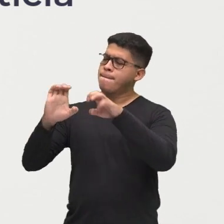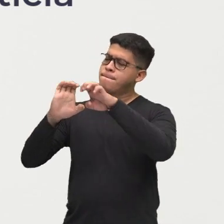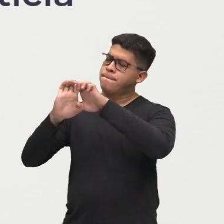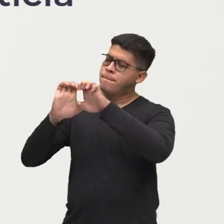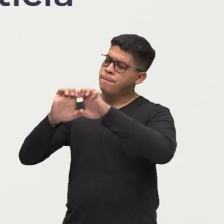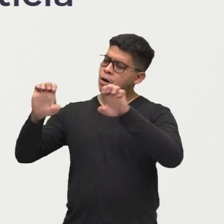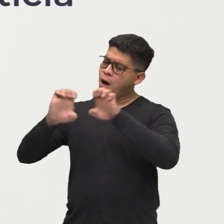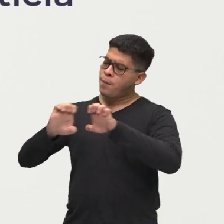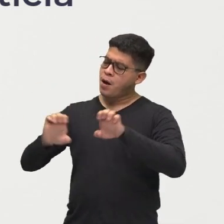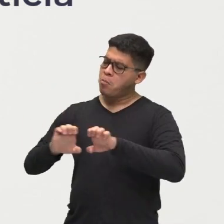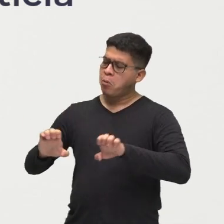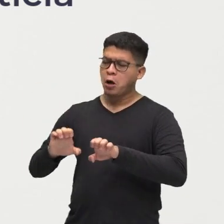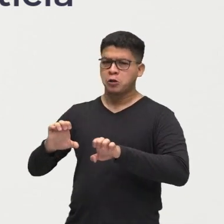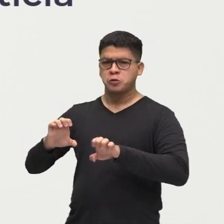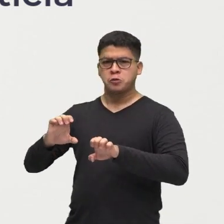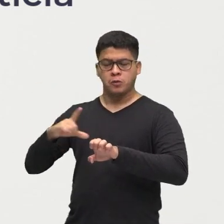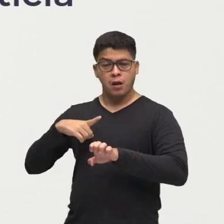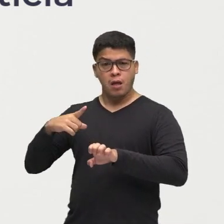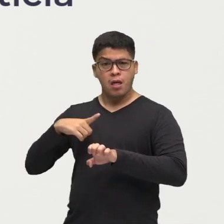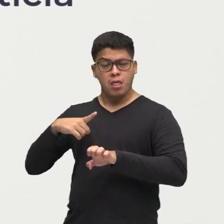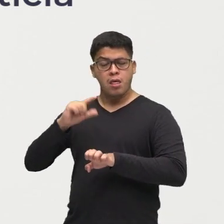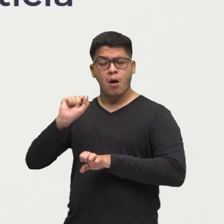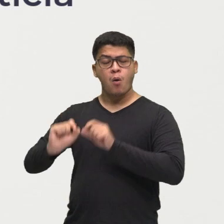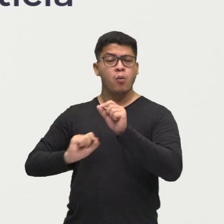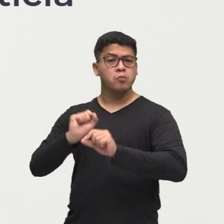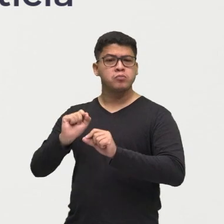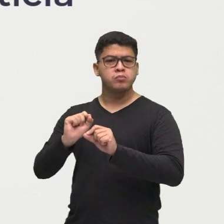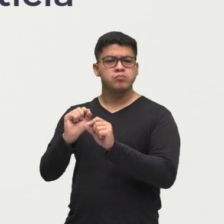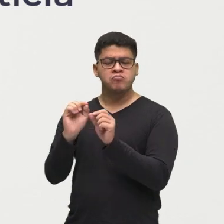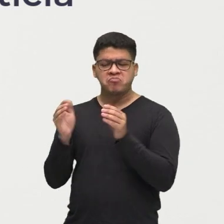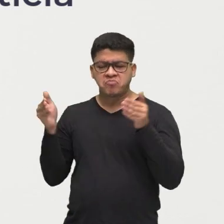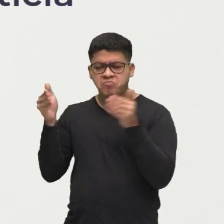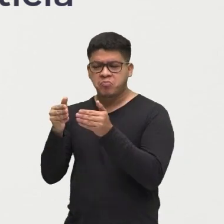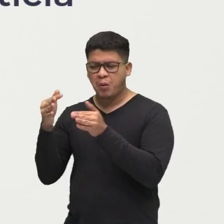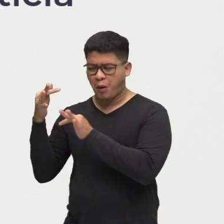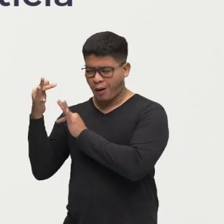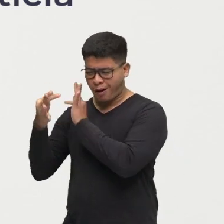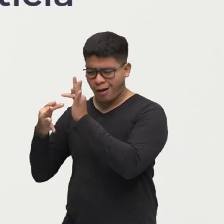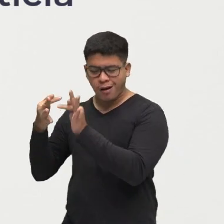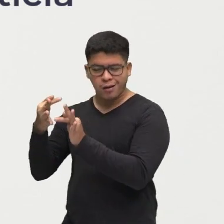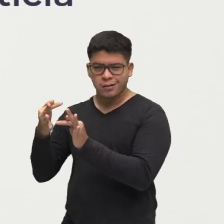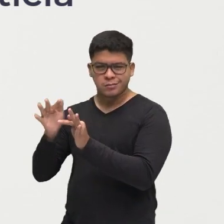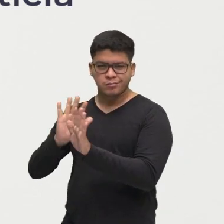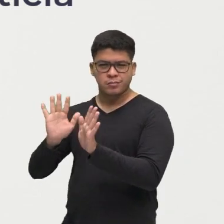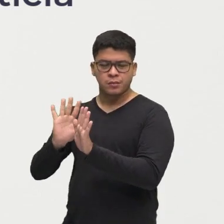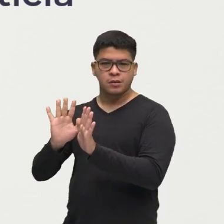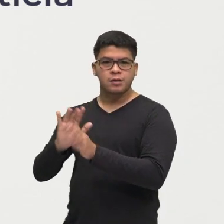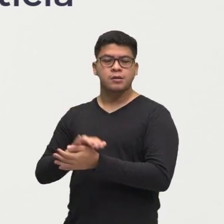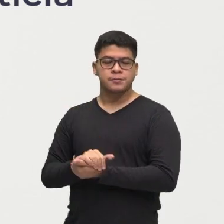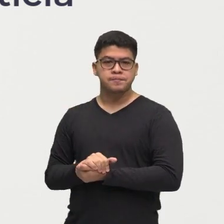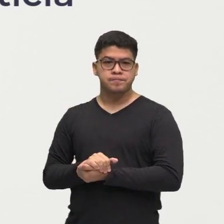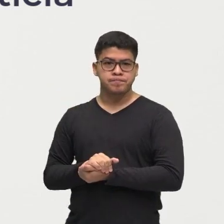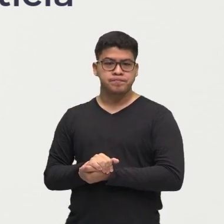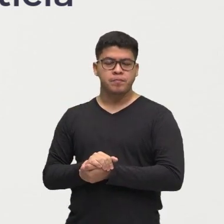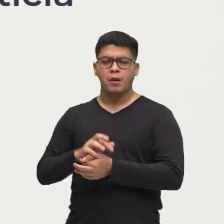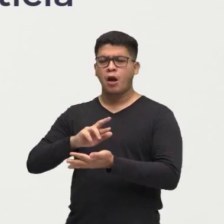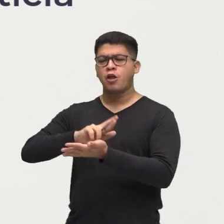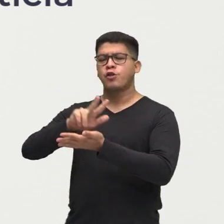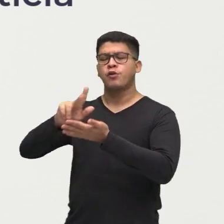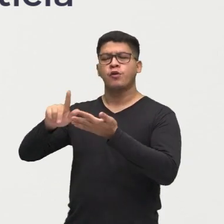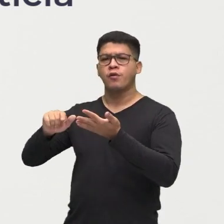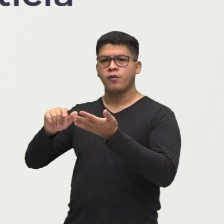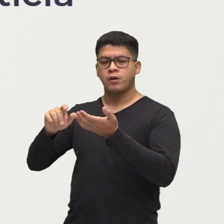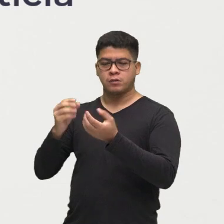dos modelos clássicos, poemas, versos, estrofes, certo? Sonetos, ok? Então, a gente não